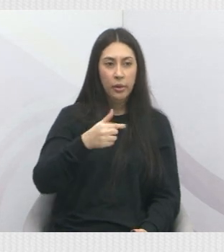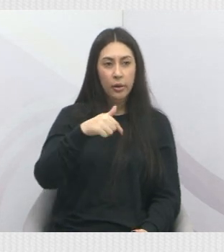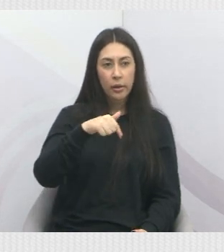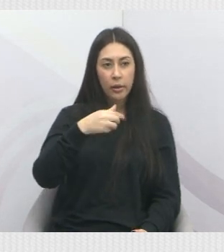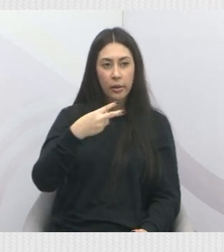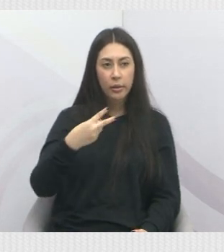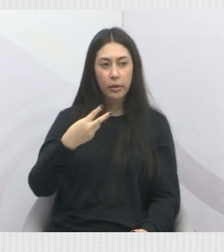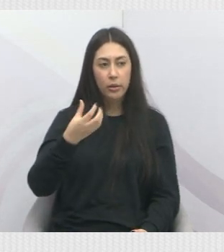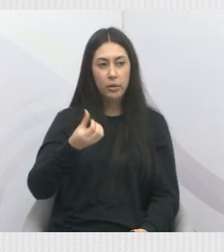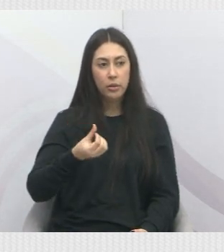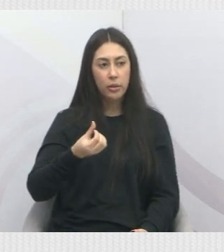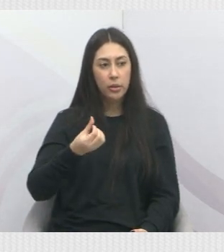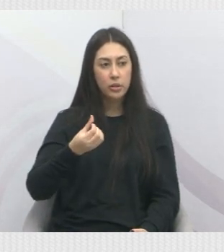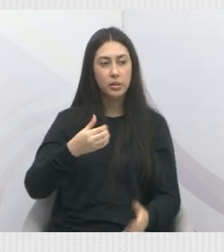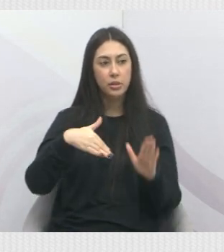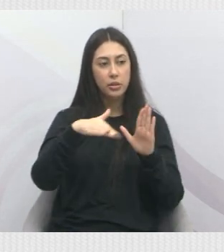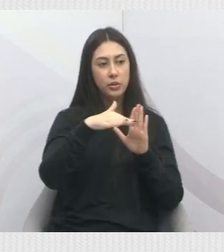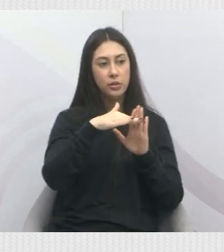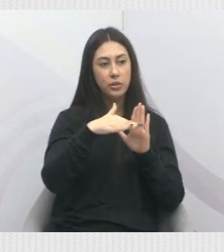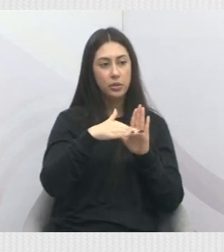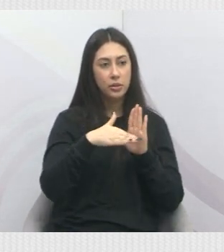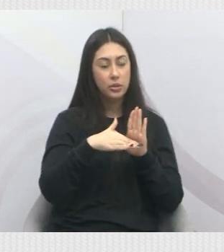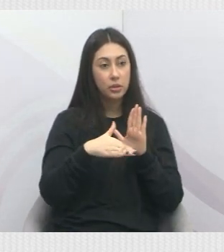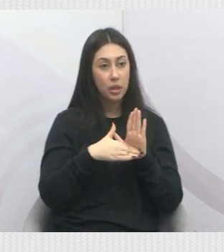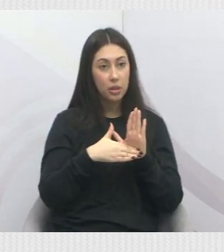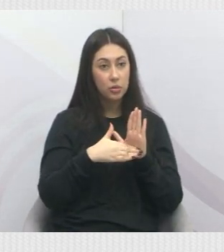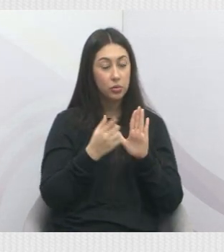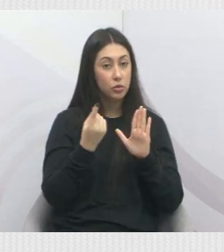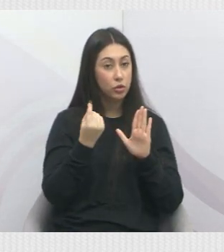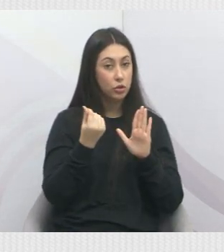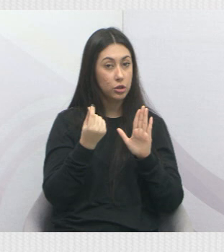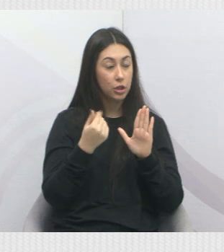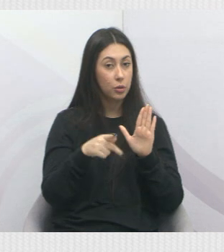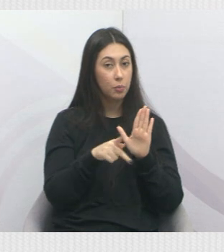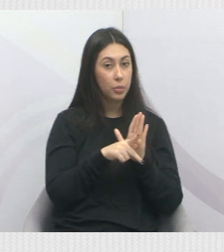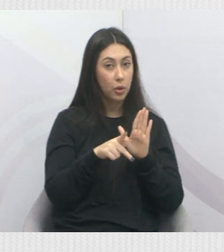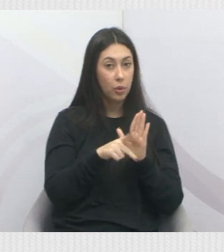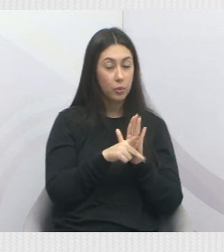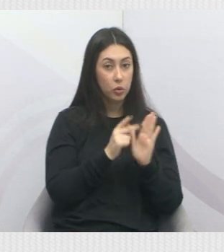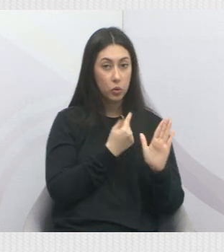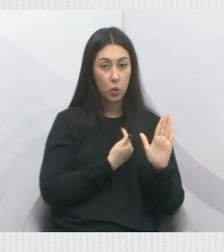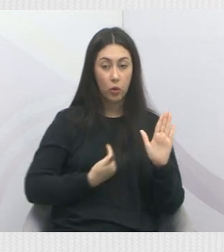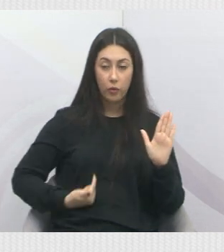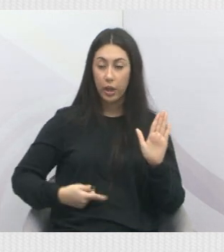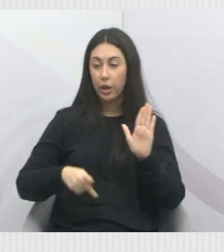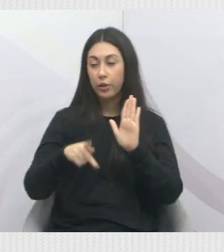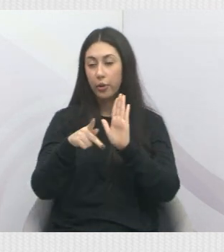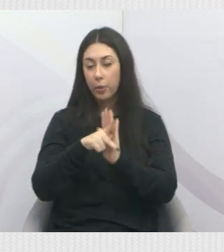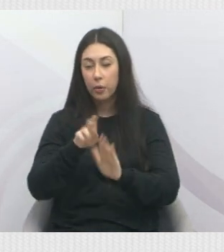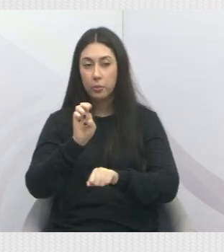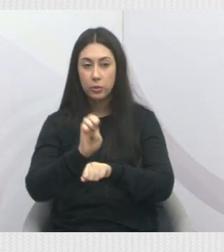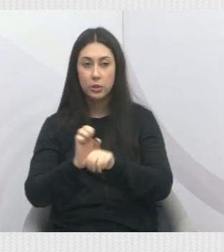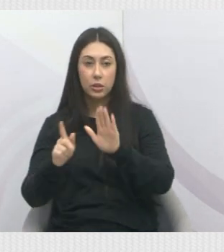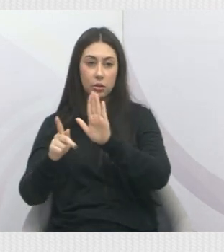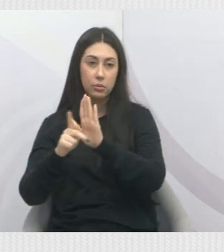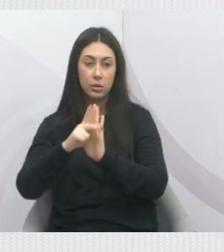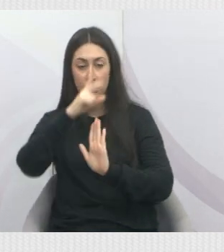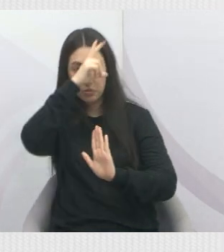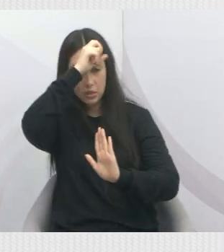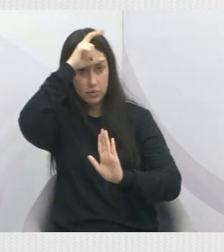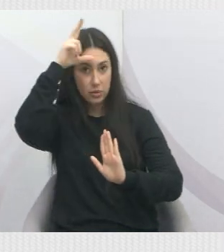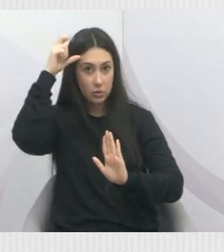16.512.726, elencados tanto de recursos da União, do Estado e do Tesouro.